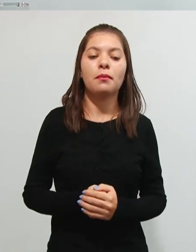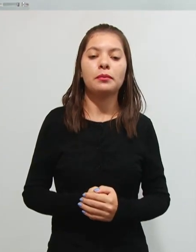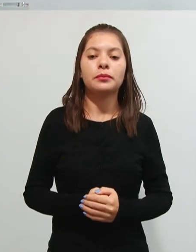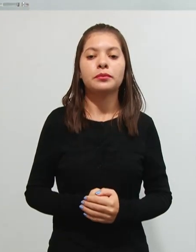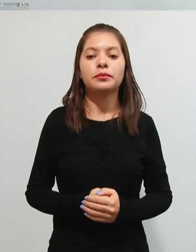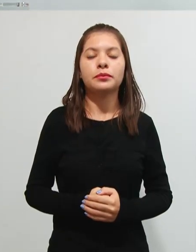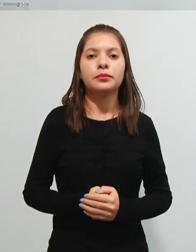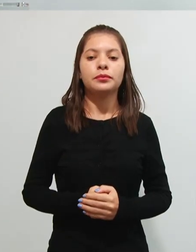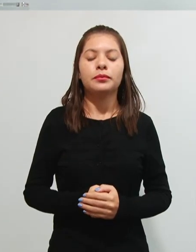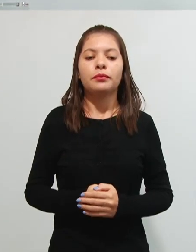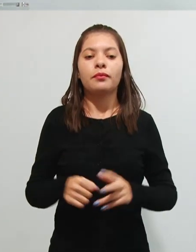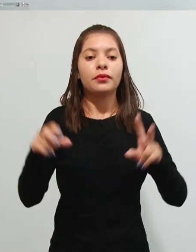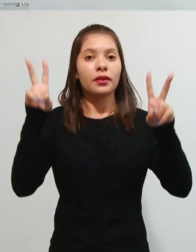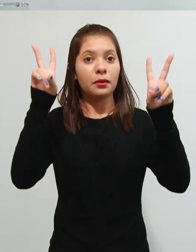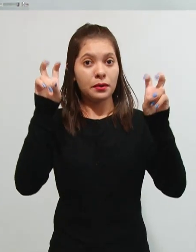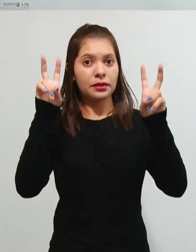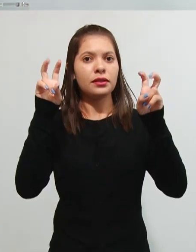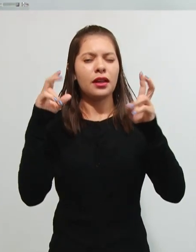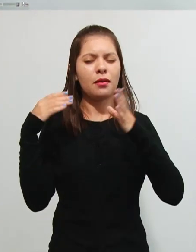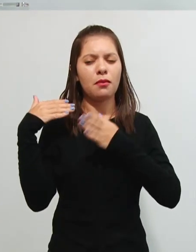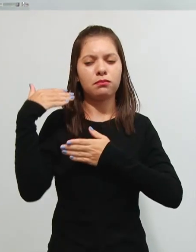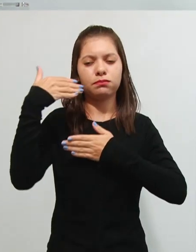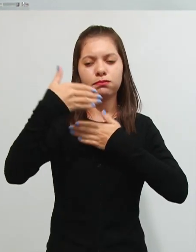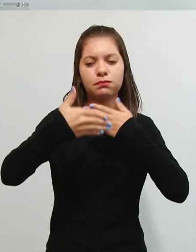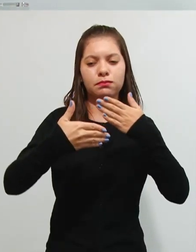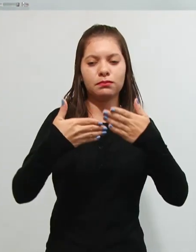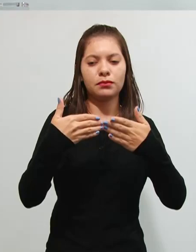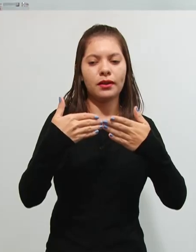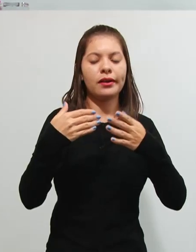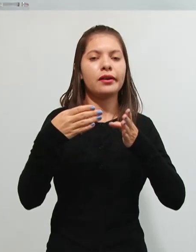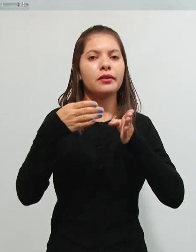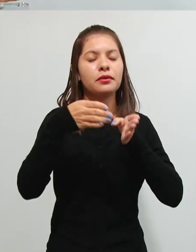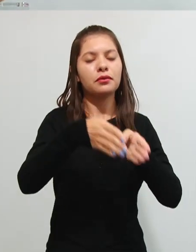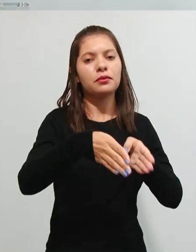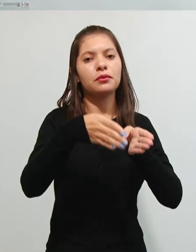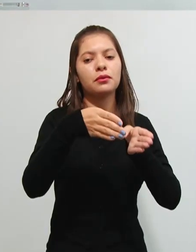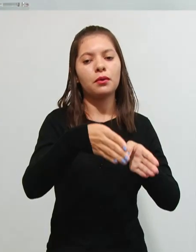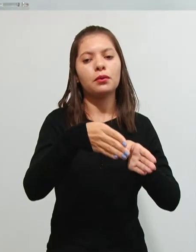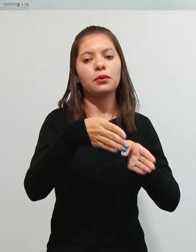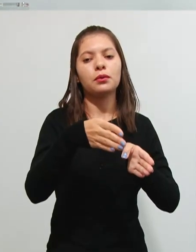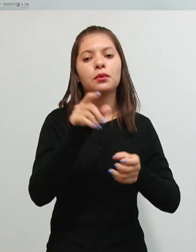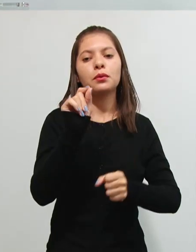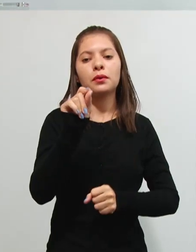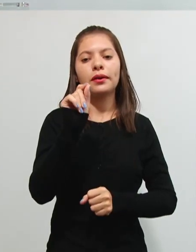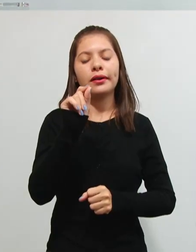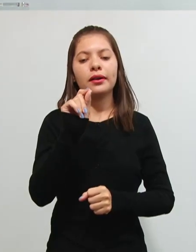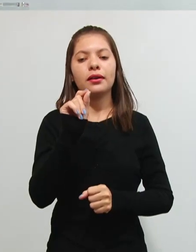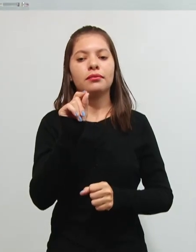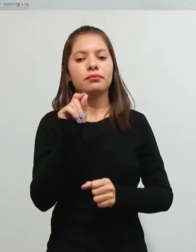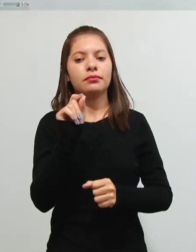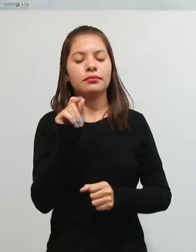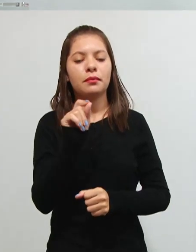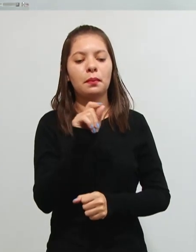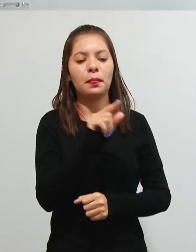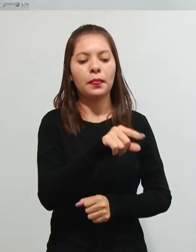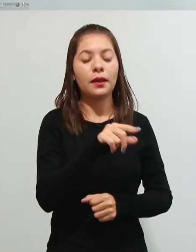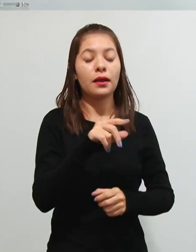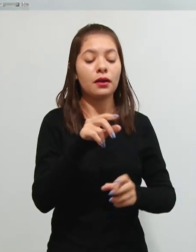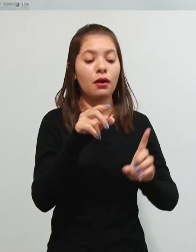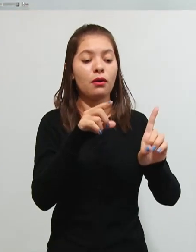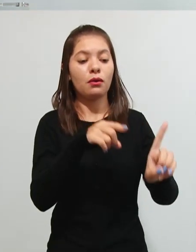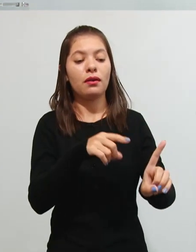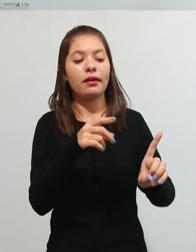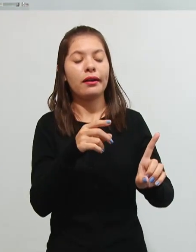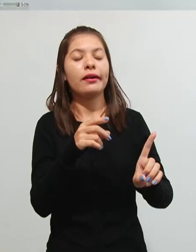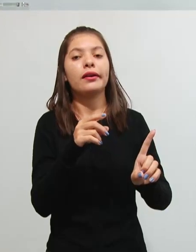já recebeu durante todo esse processo, com foco de tornar responsável o indivíduo pela sua própria